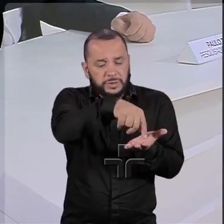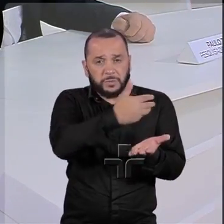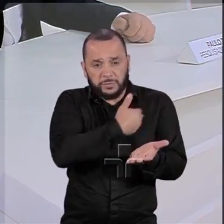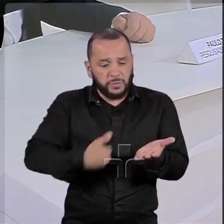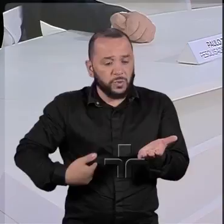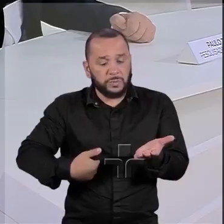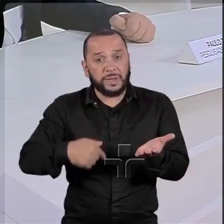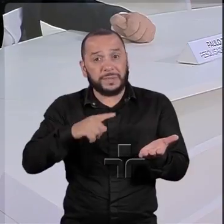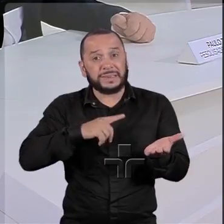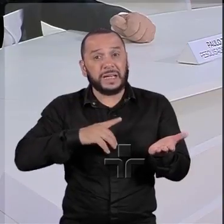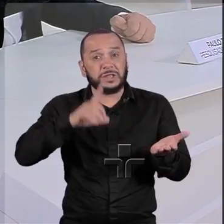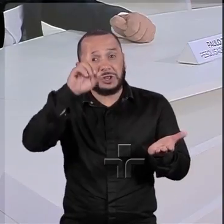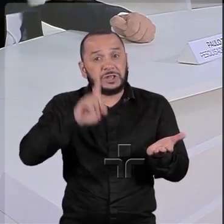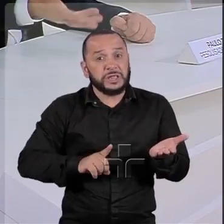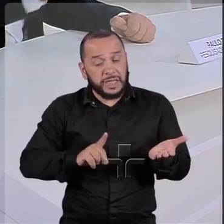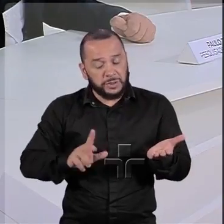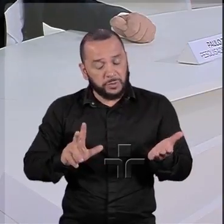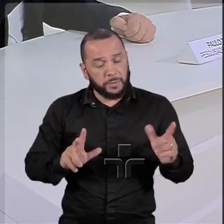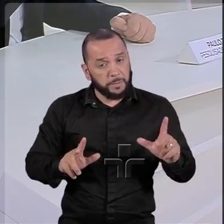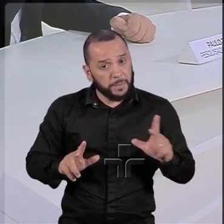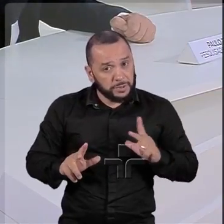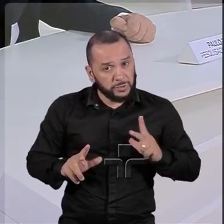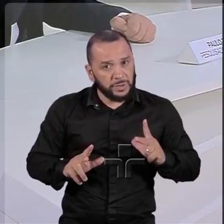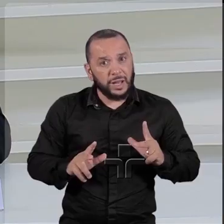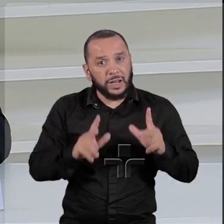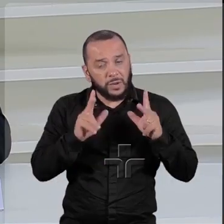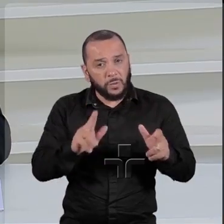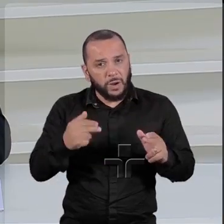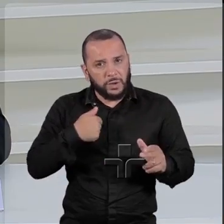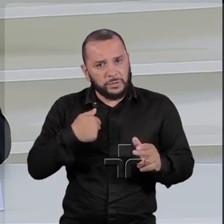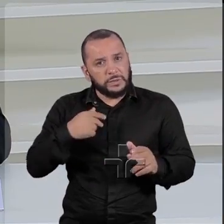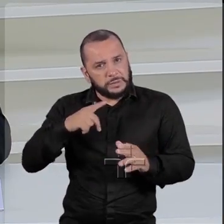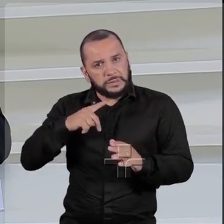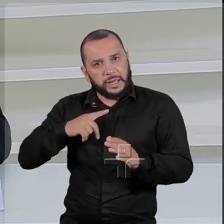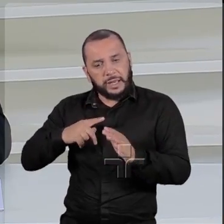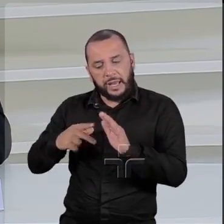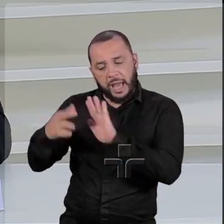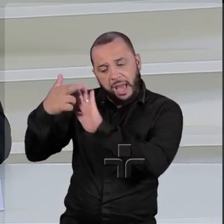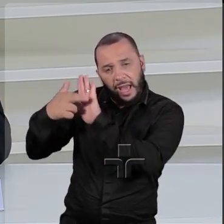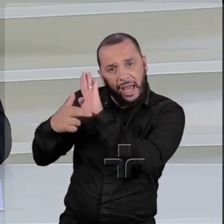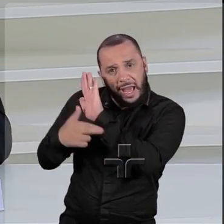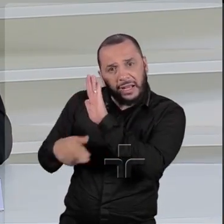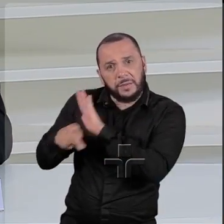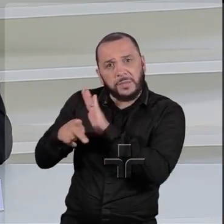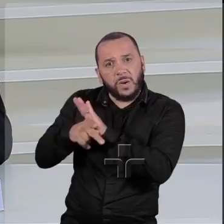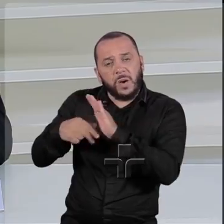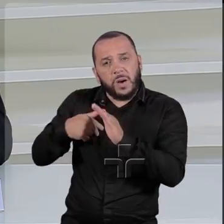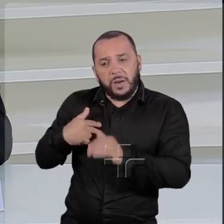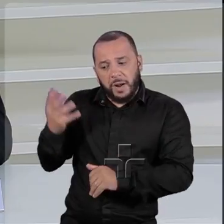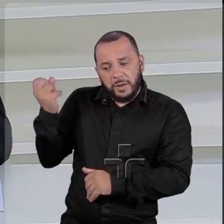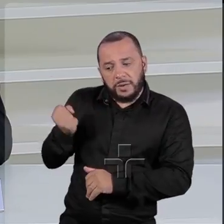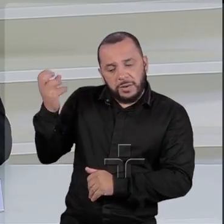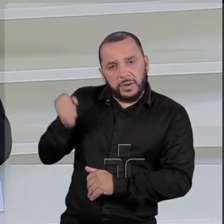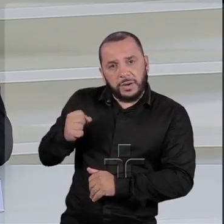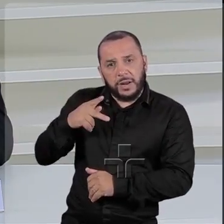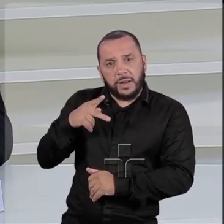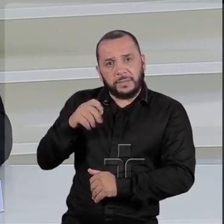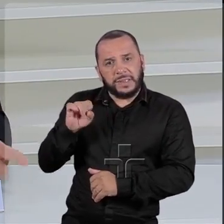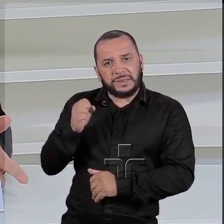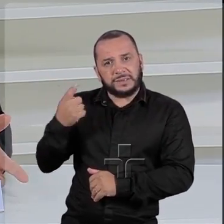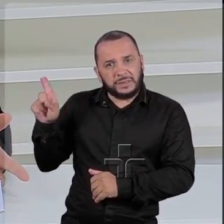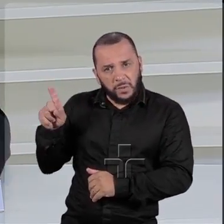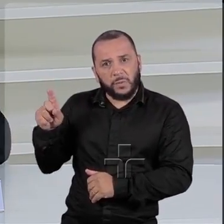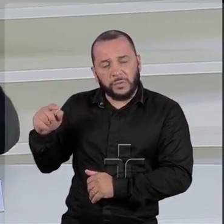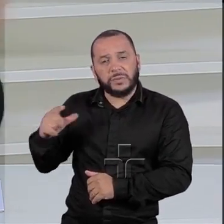o regime próprio num fundo de pensão sujeito às regras do fundo de pensão, como quem é da Petros ou da Previ, que está pagando